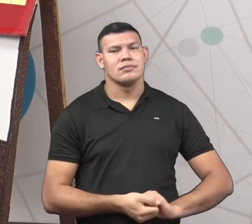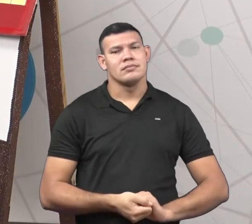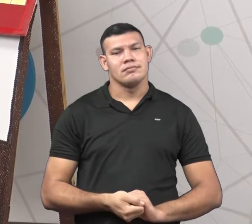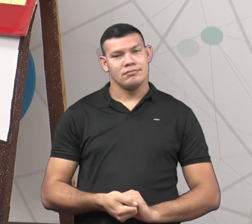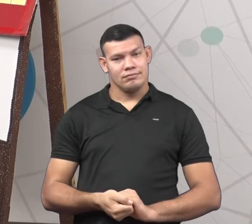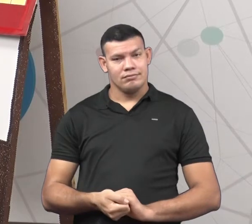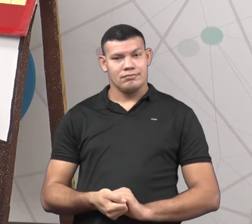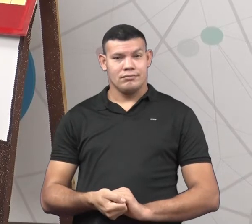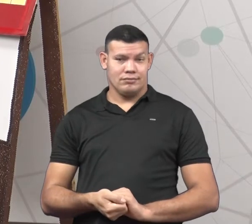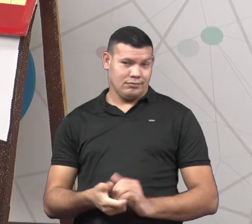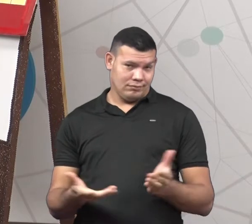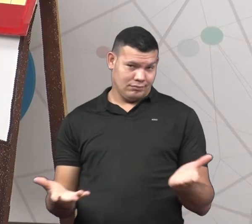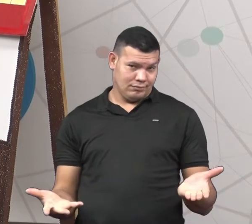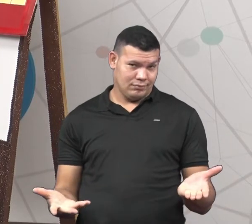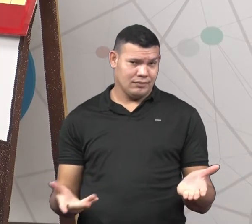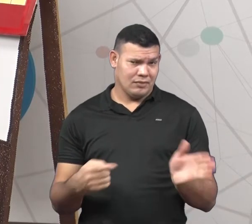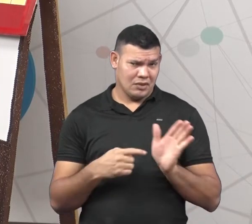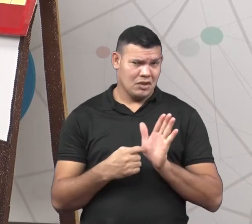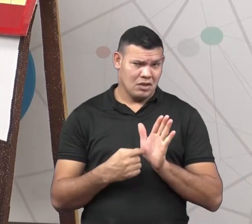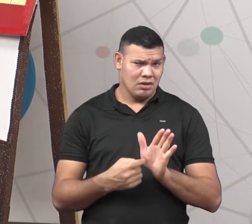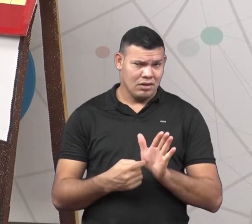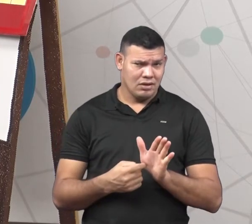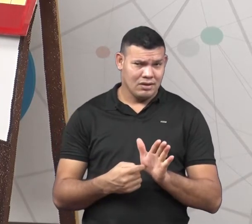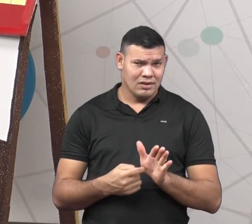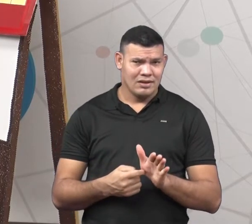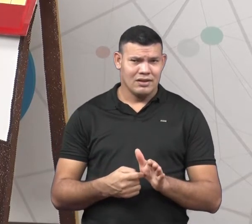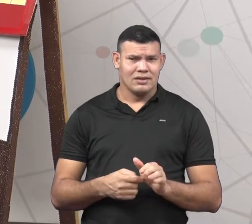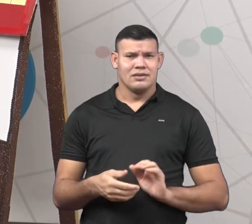vai ter o valor, a quantidade dele vai ser